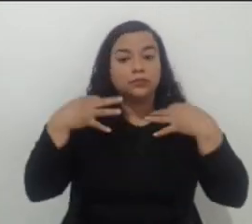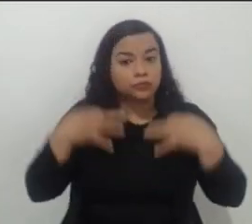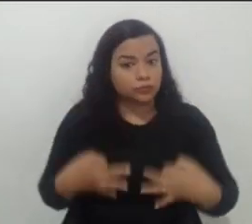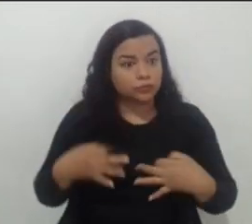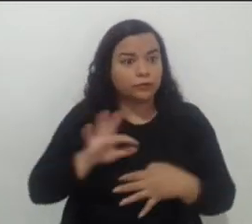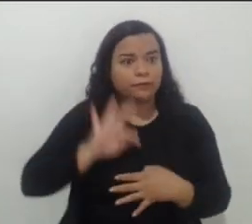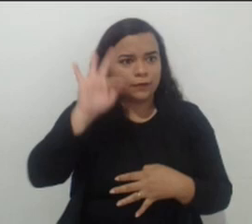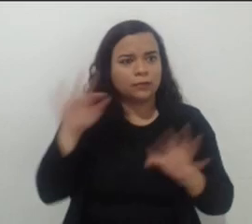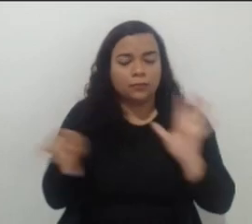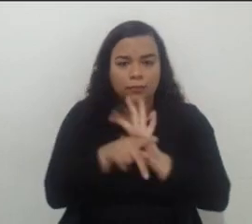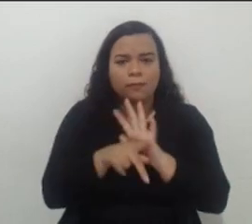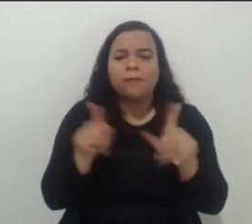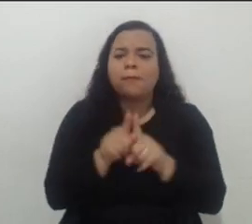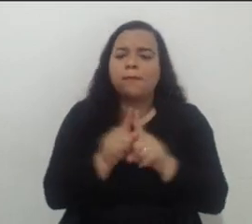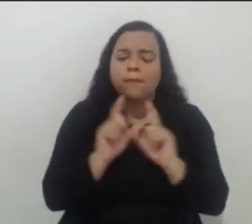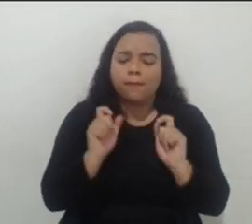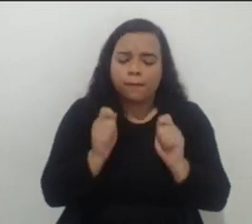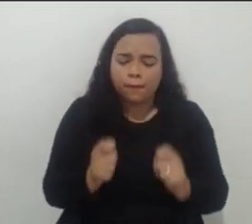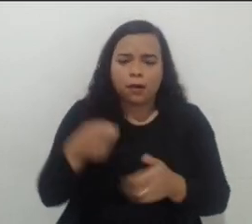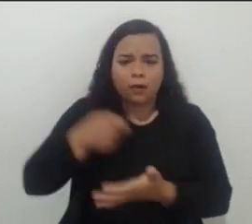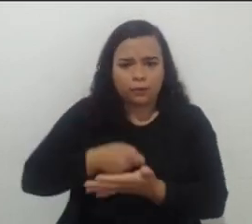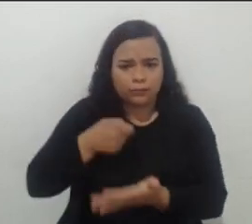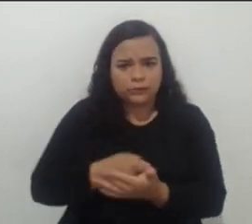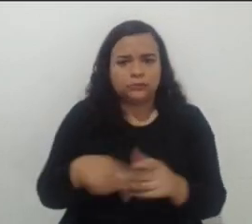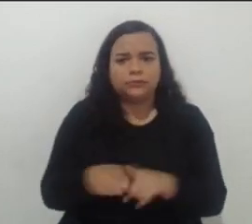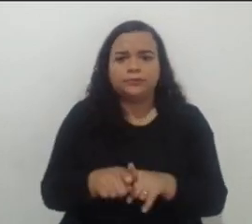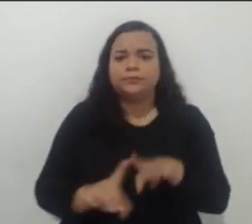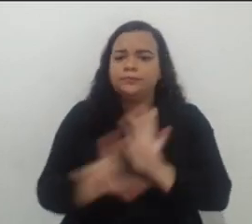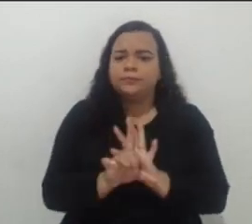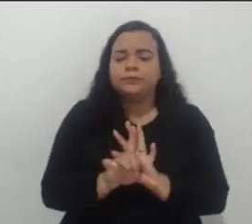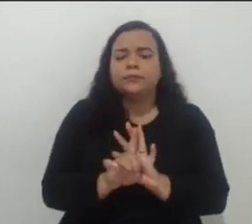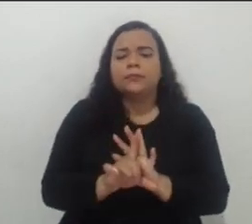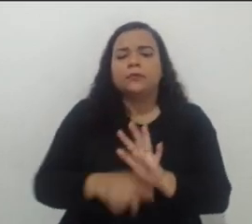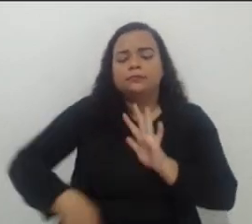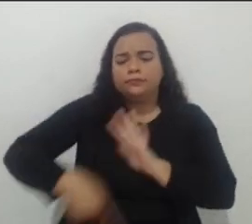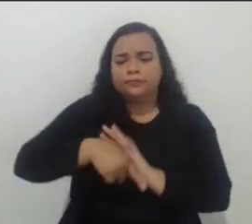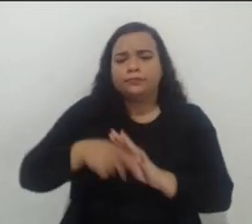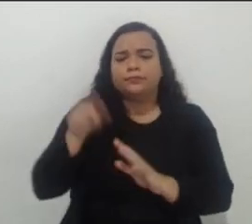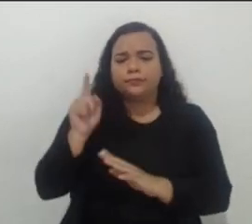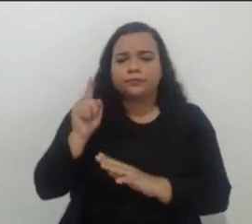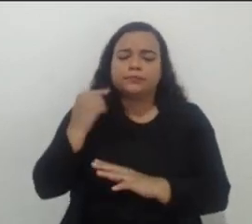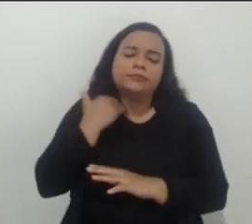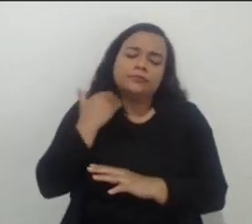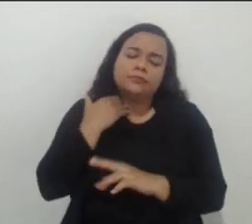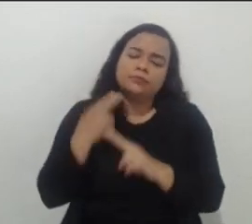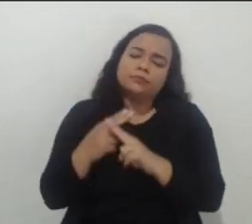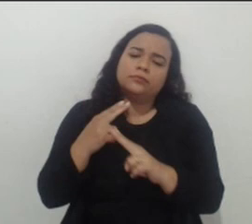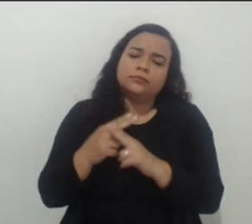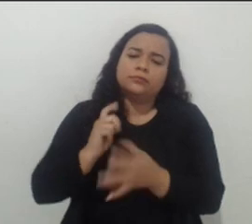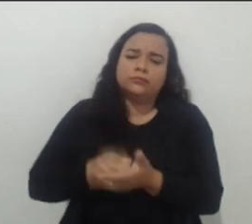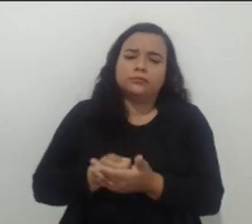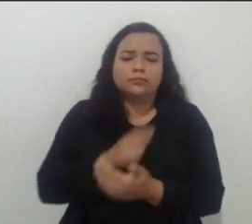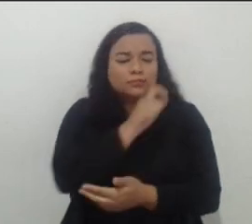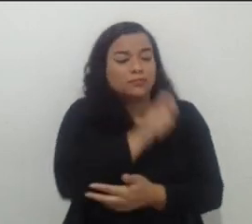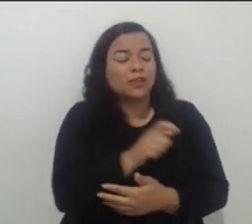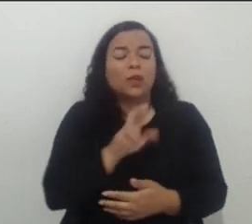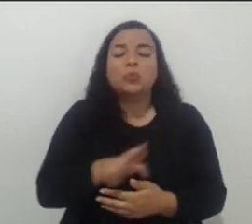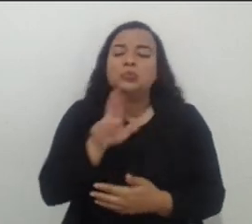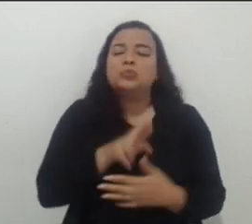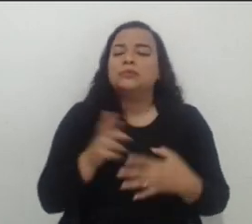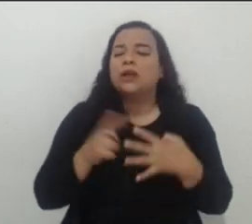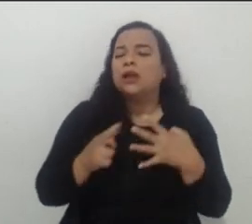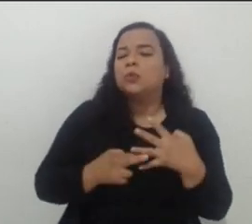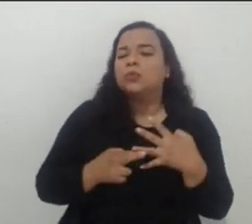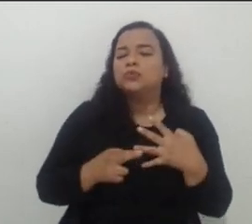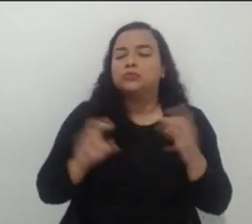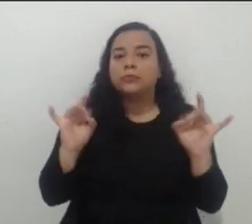manteve a obrigação, a legitimidade de a Caixa efetuar esse pagamento. Ela está utilizando isso como uma espécie de recurso especial com prazo alongado.